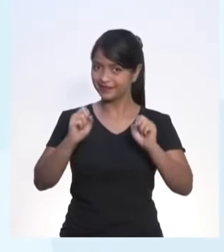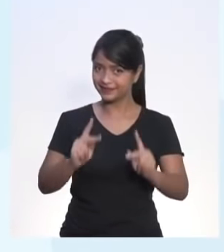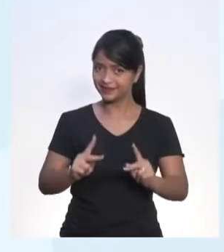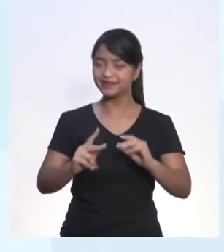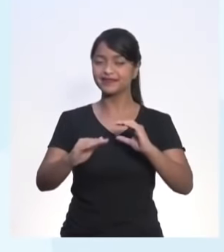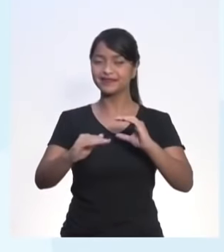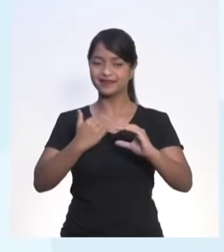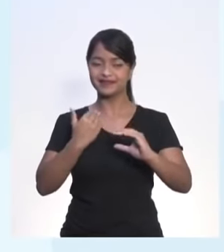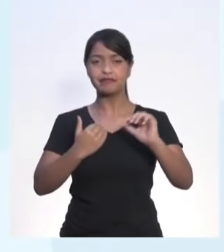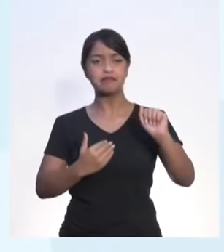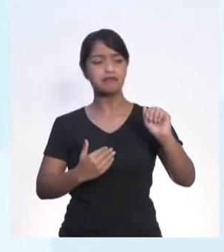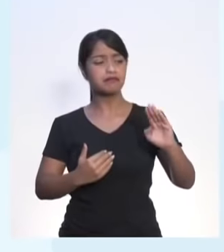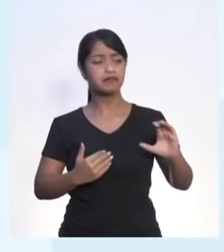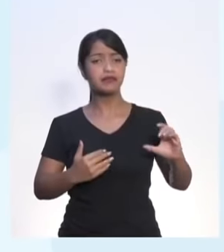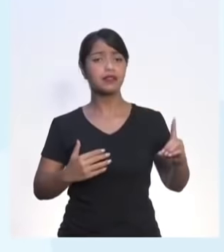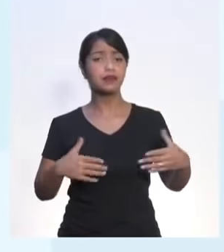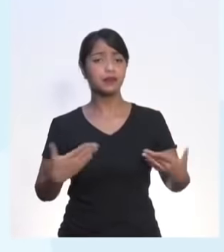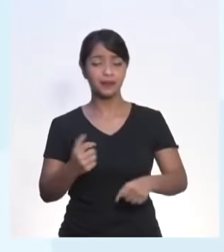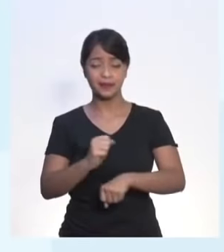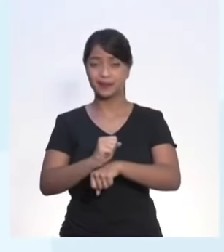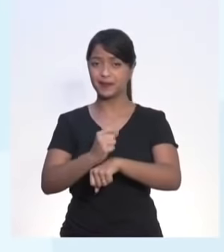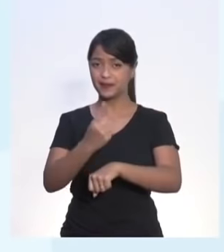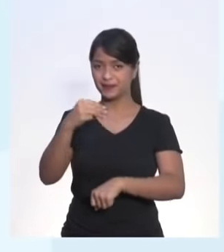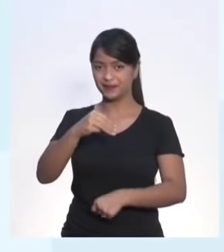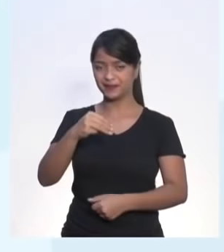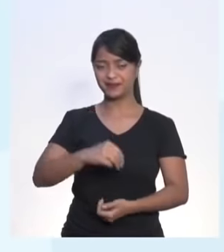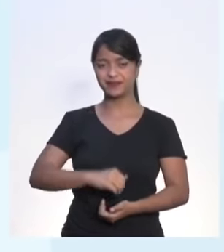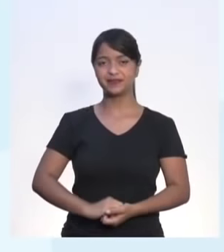para pro A, B, C ou D. Um minutinho.